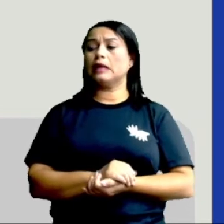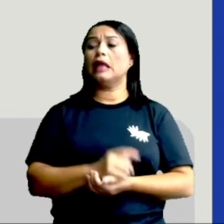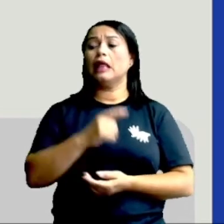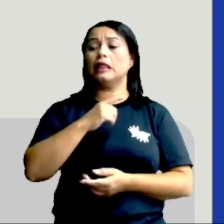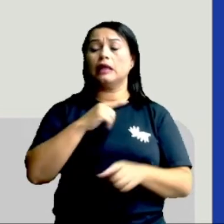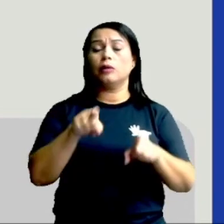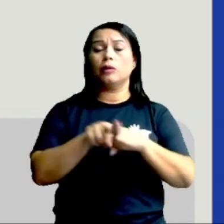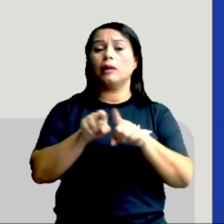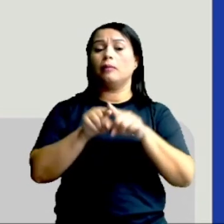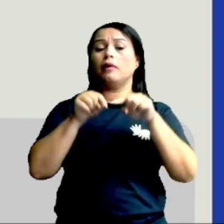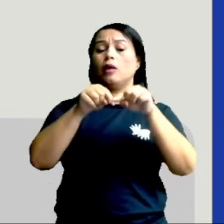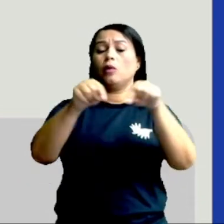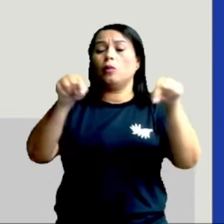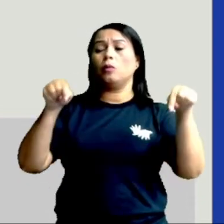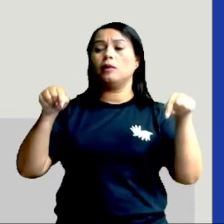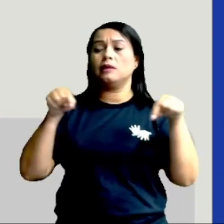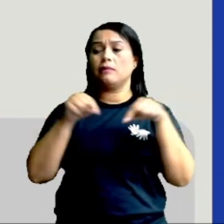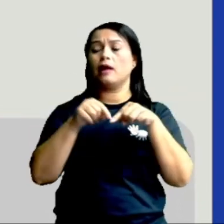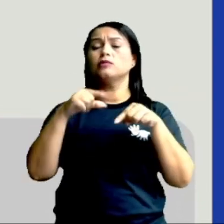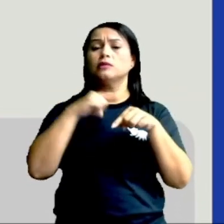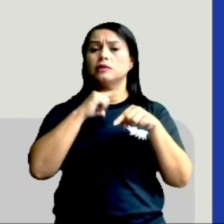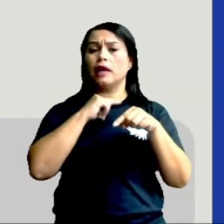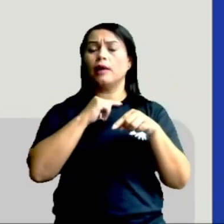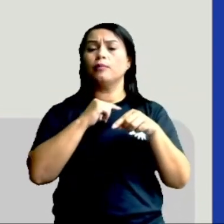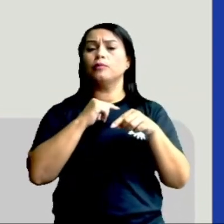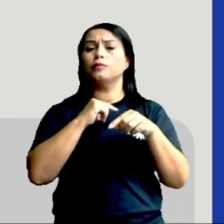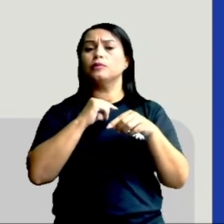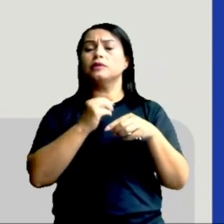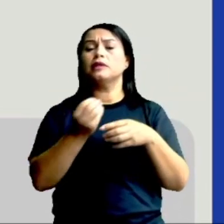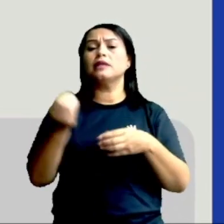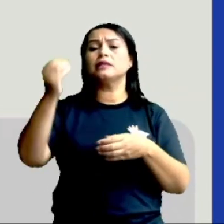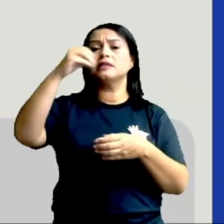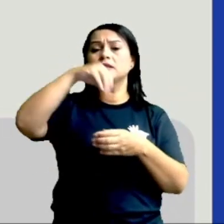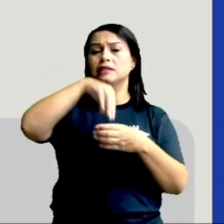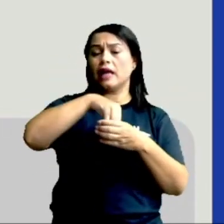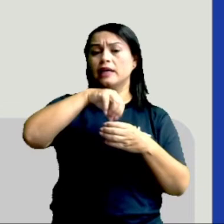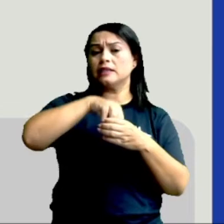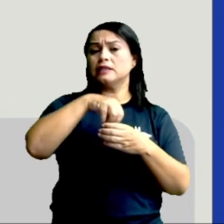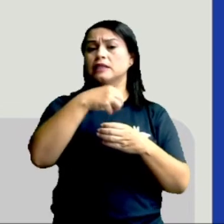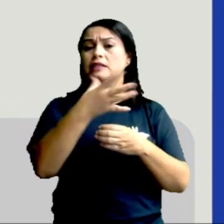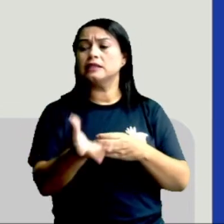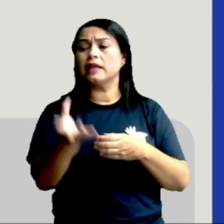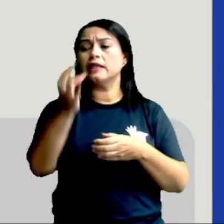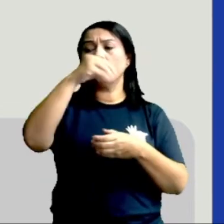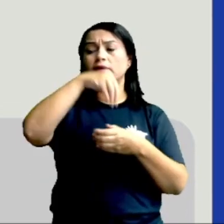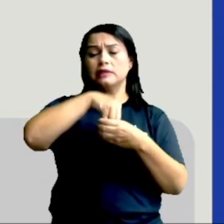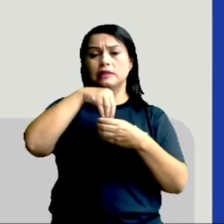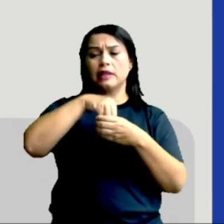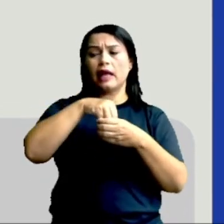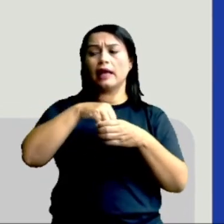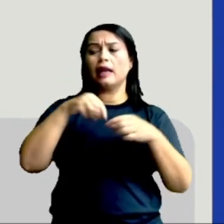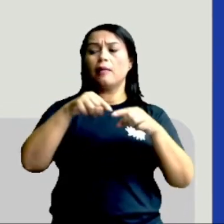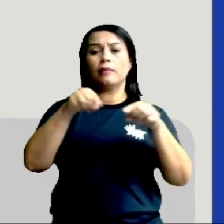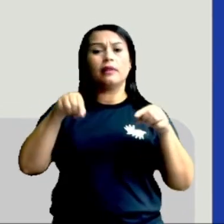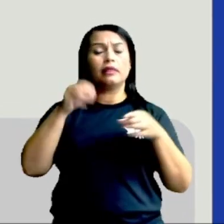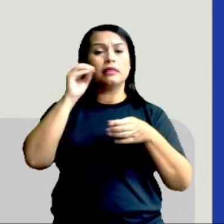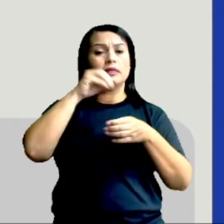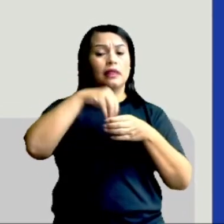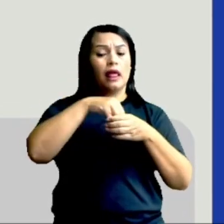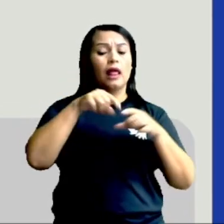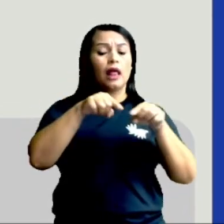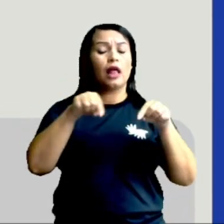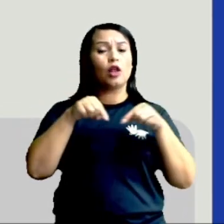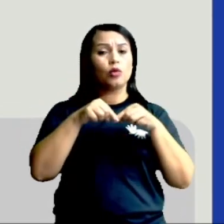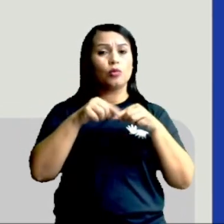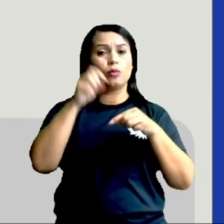Quanto ao espaço, temos as internas, quando se processam exclusivamente dentro de um país. Ou